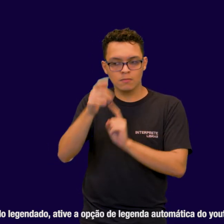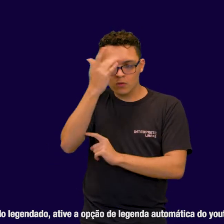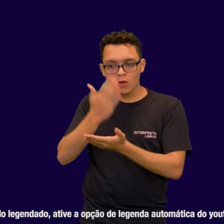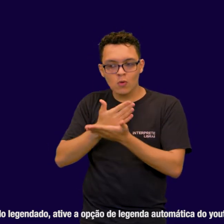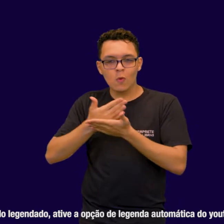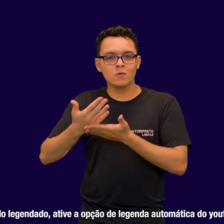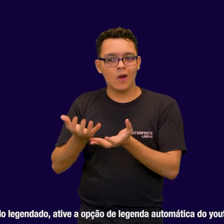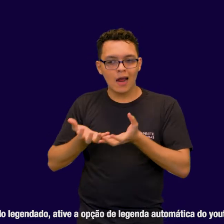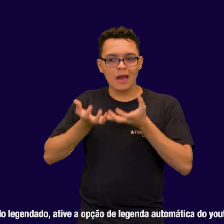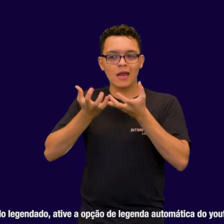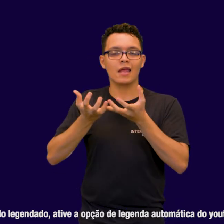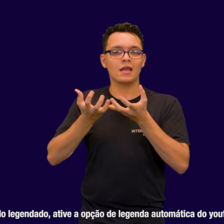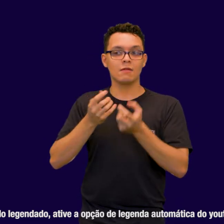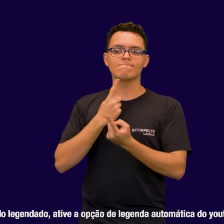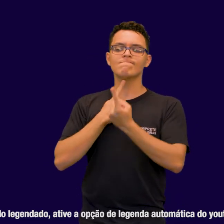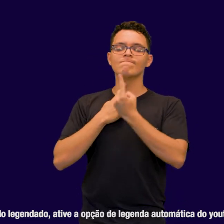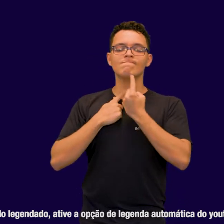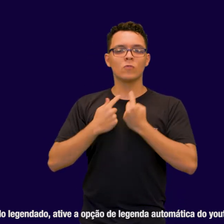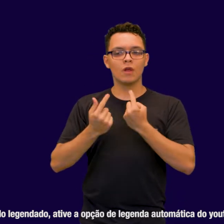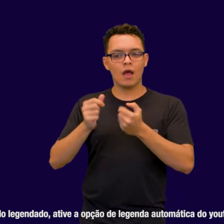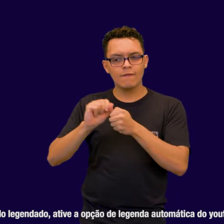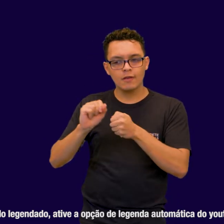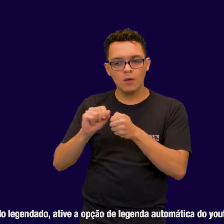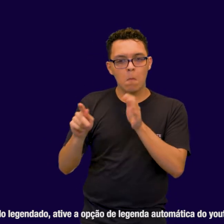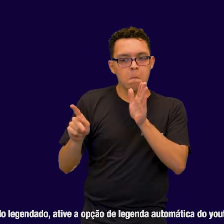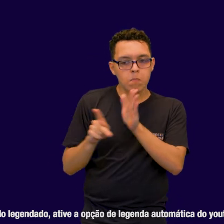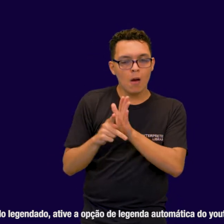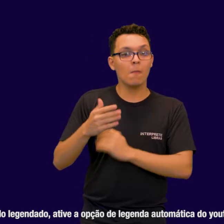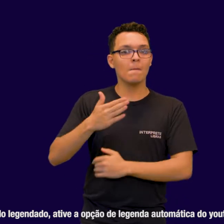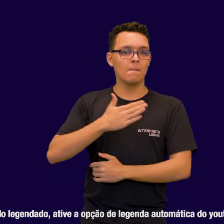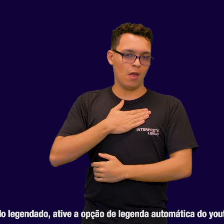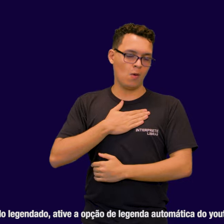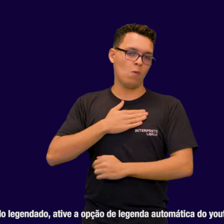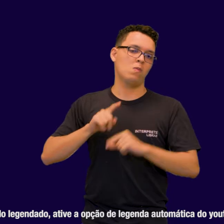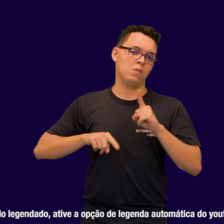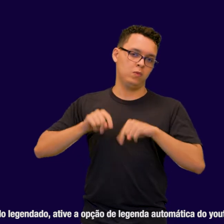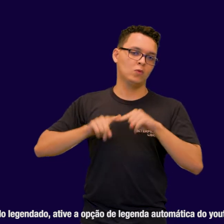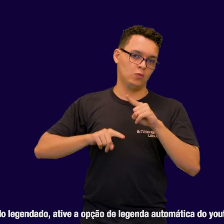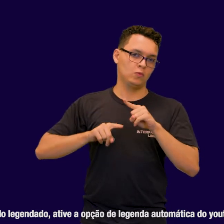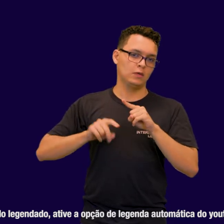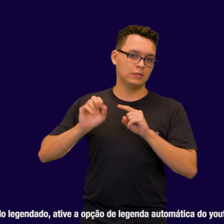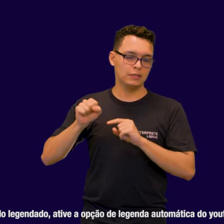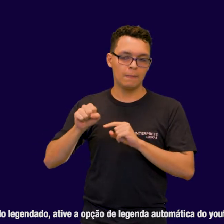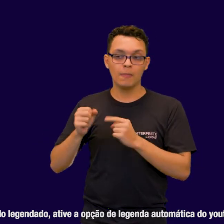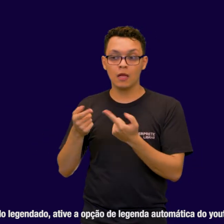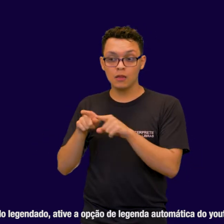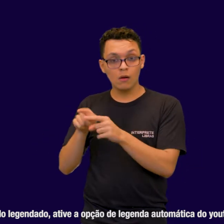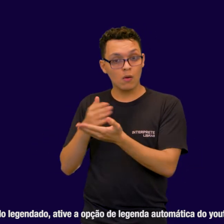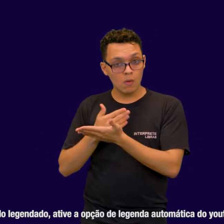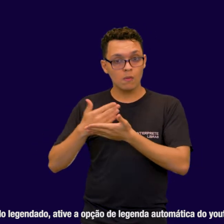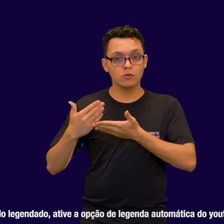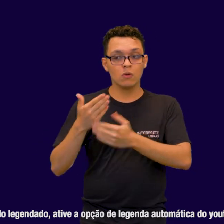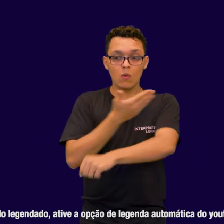aquele prazer de você ter feito do início até o final um produto. Então, começou mesmo com esse